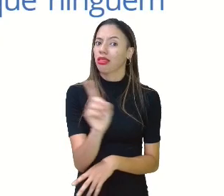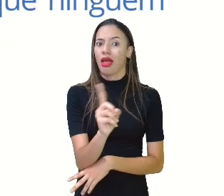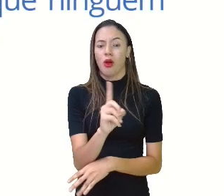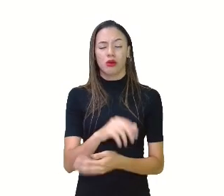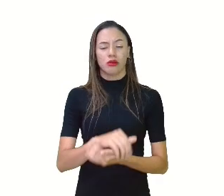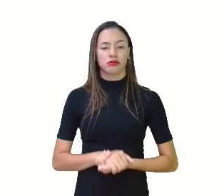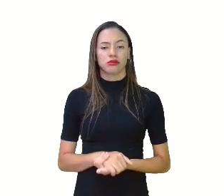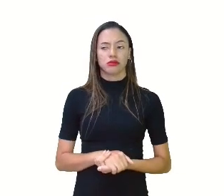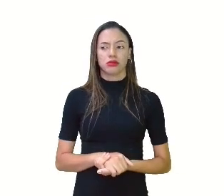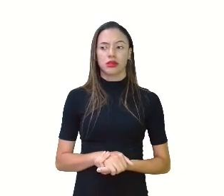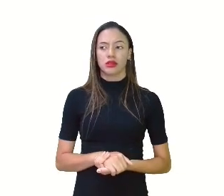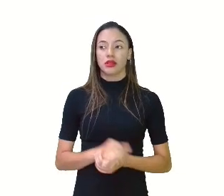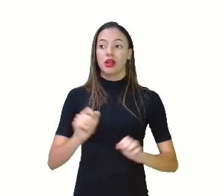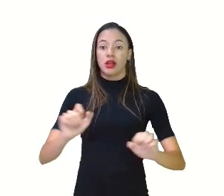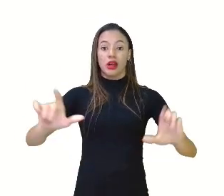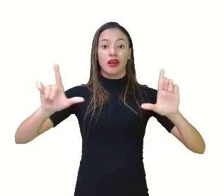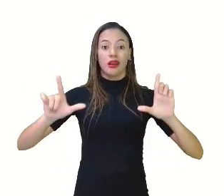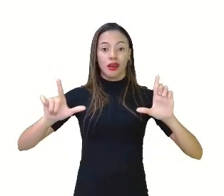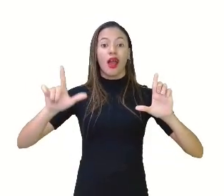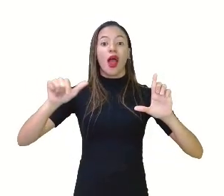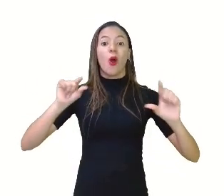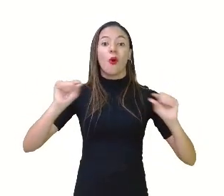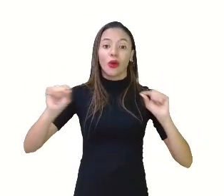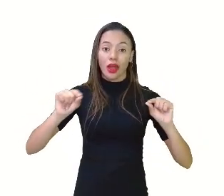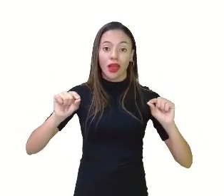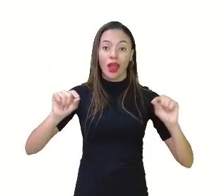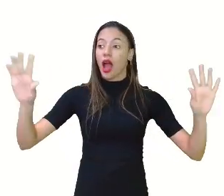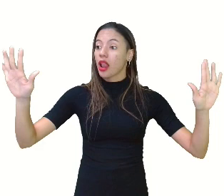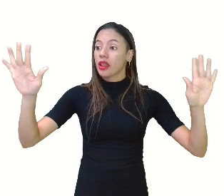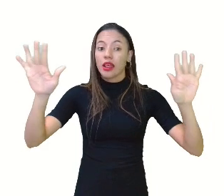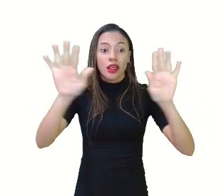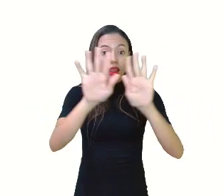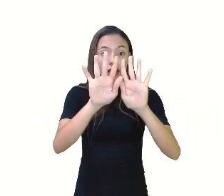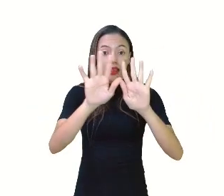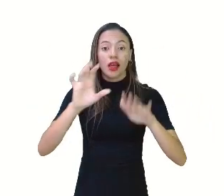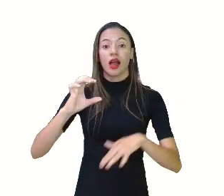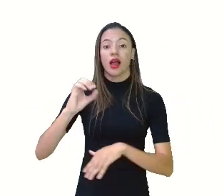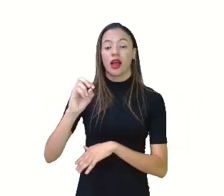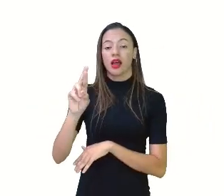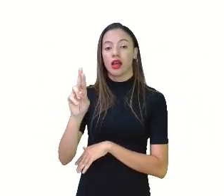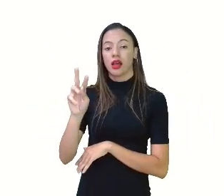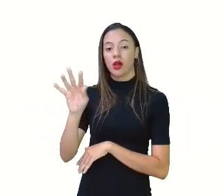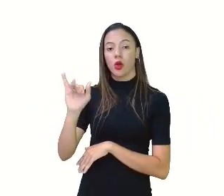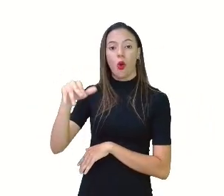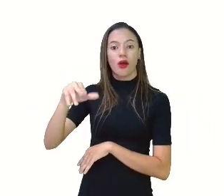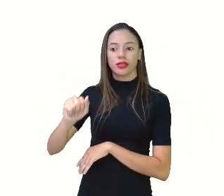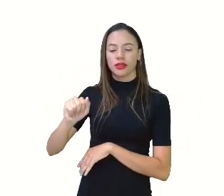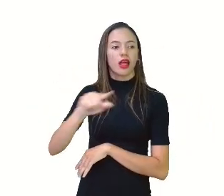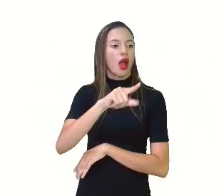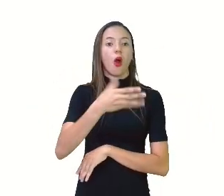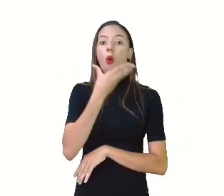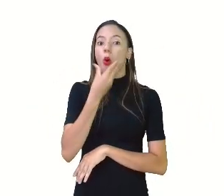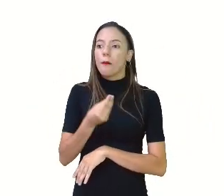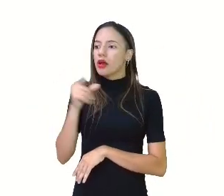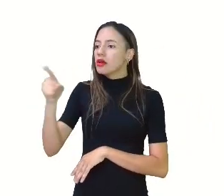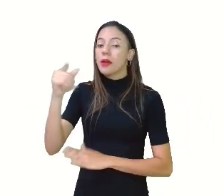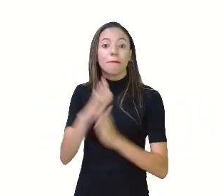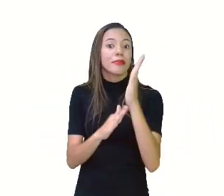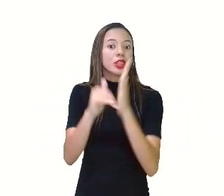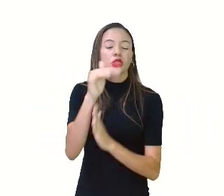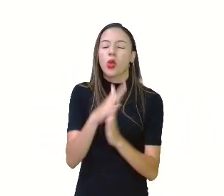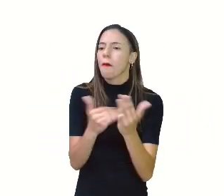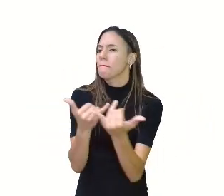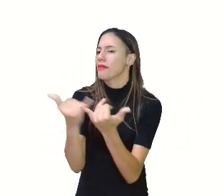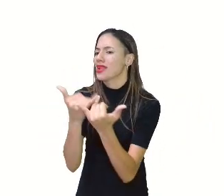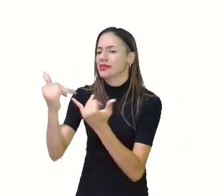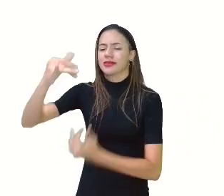Uau! O quadro era a cortina. Ele tinha feito de forma tão realista que todo